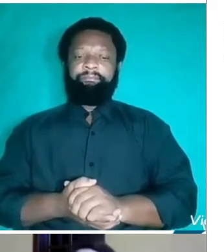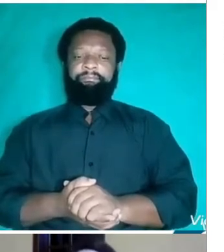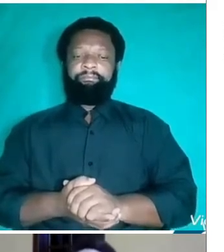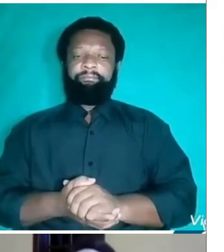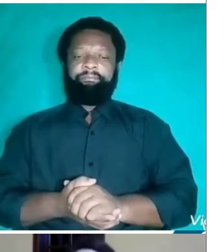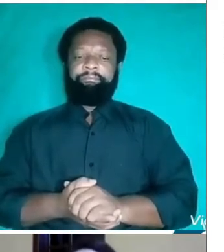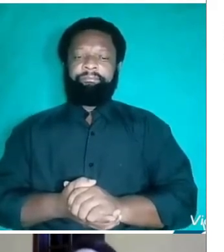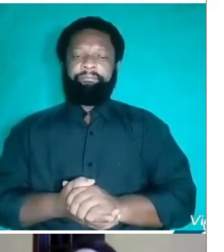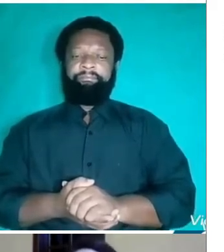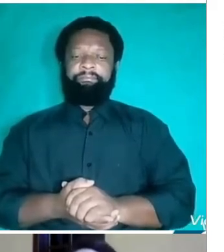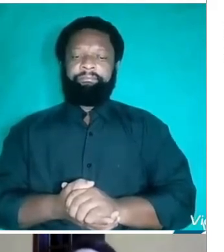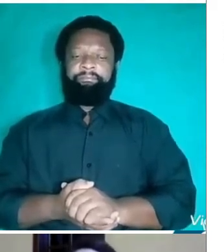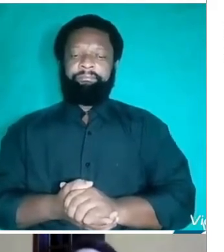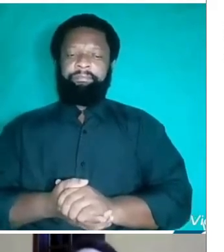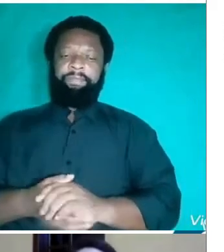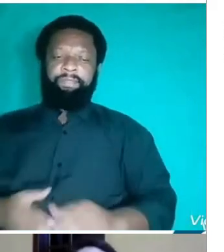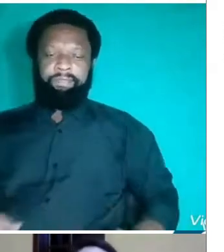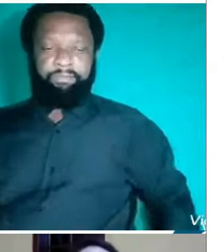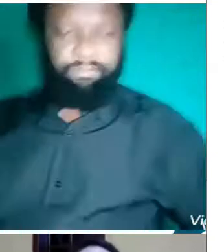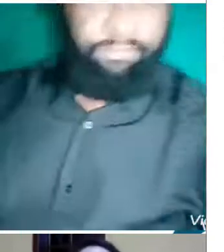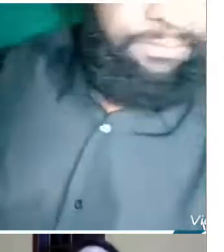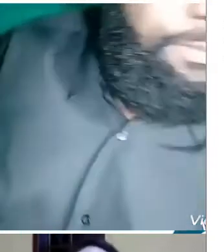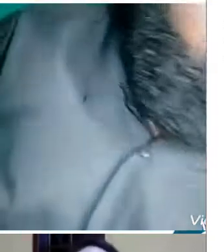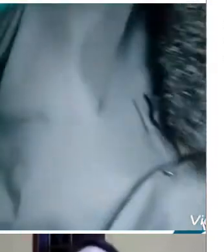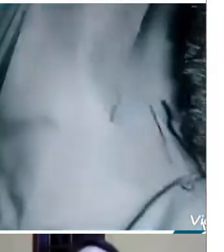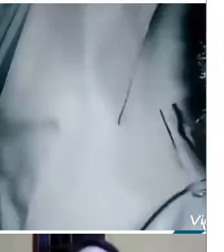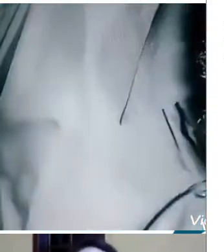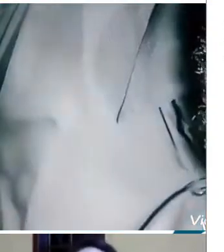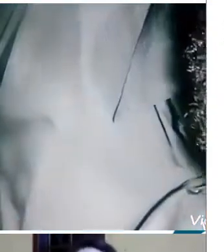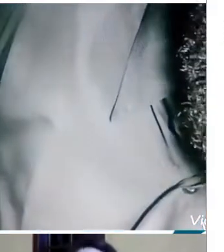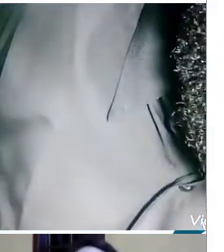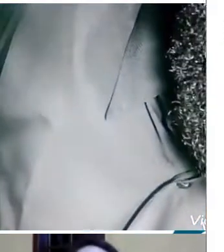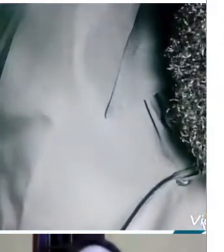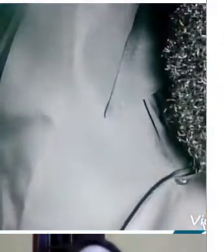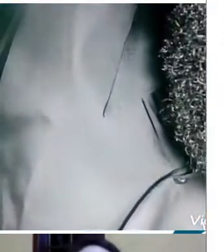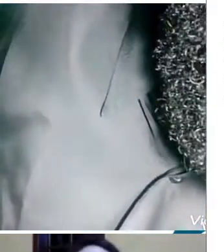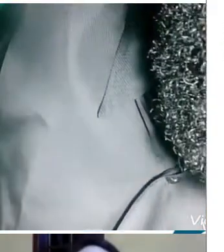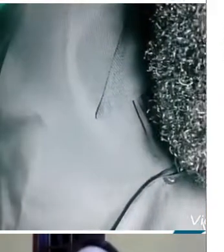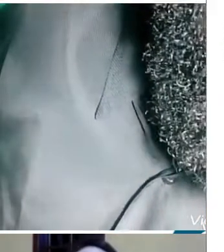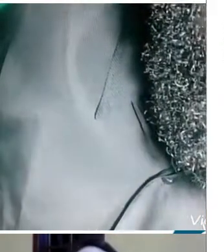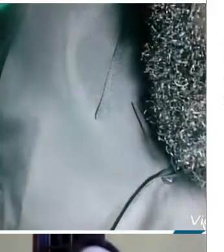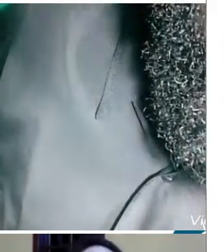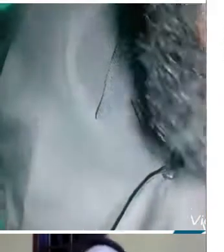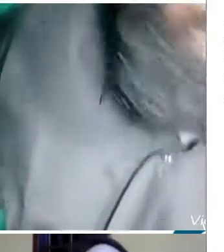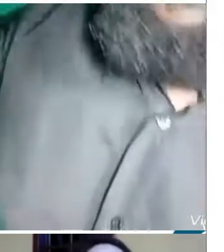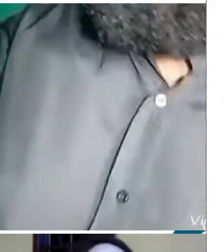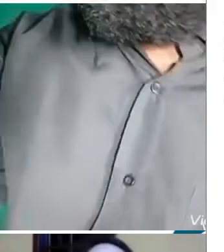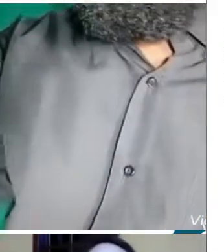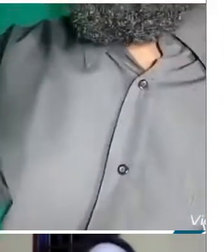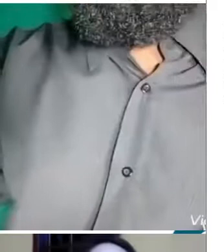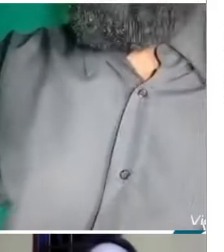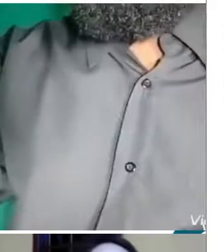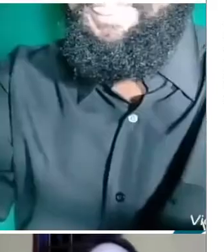muito interessante que ela fala dos nanokits, né? As moléculas de nanopútions lembram figuras humanas e